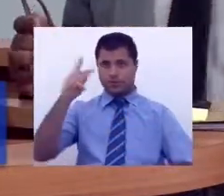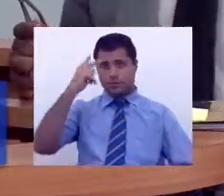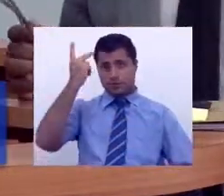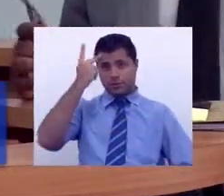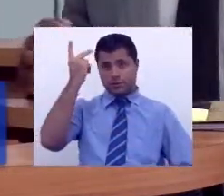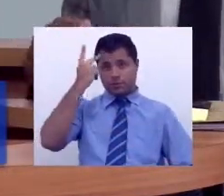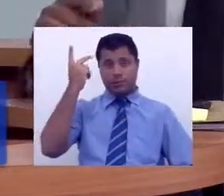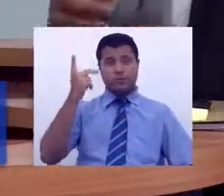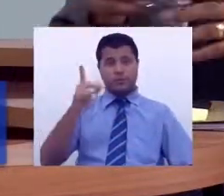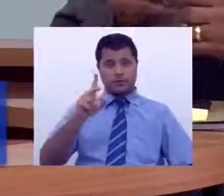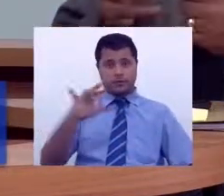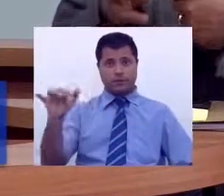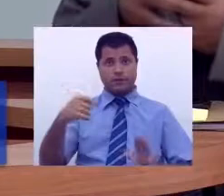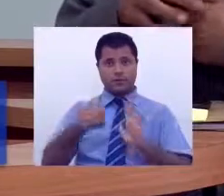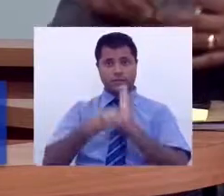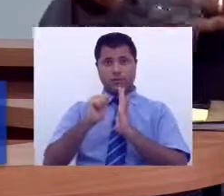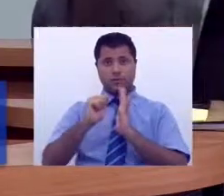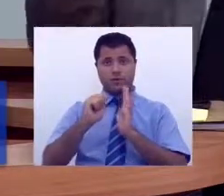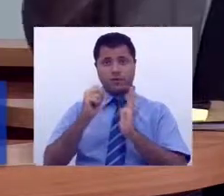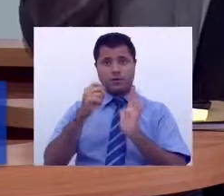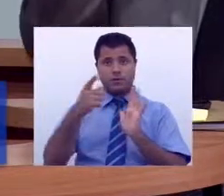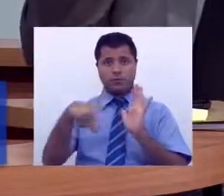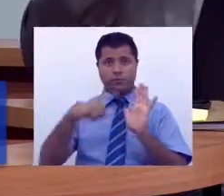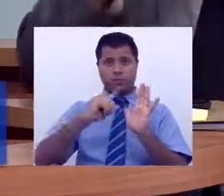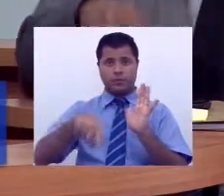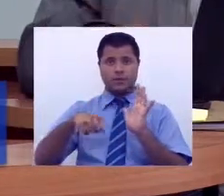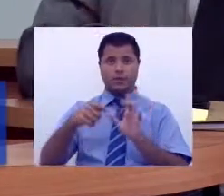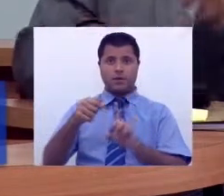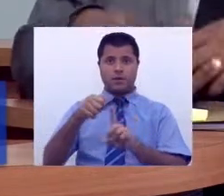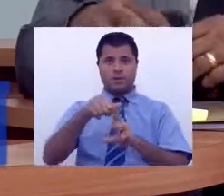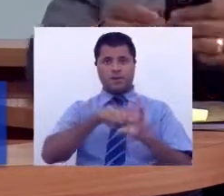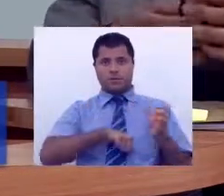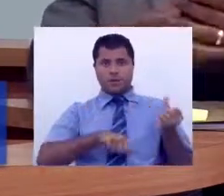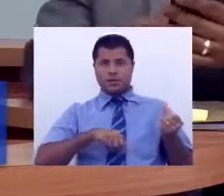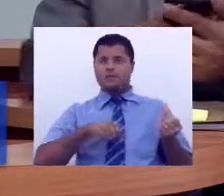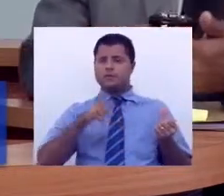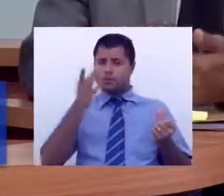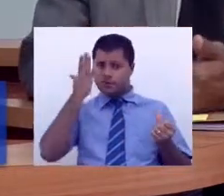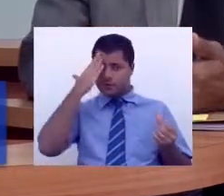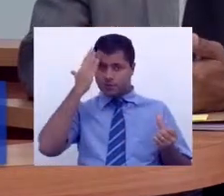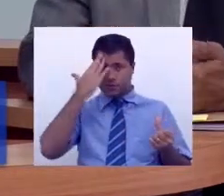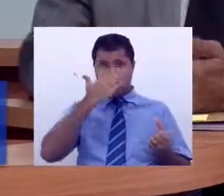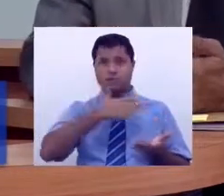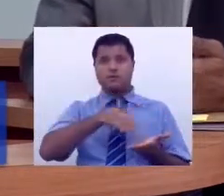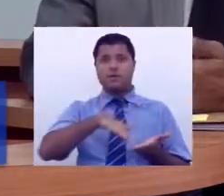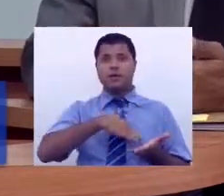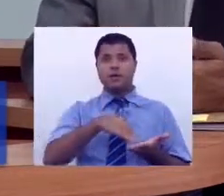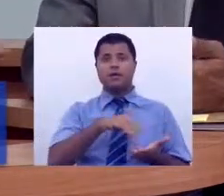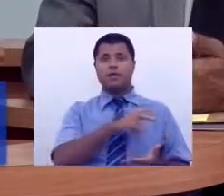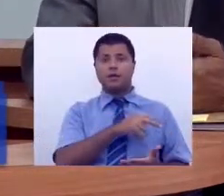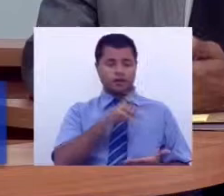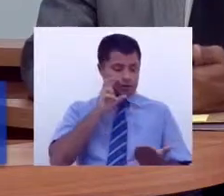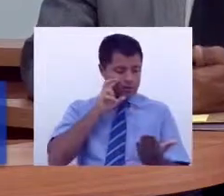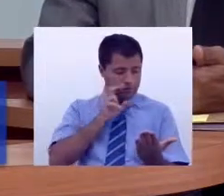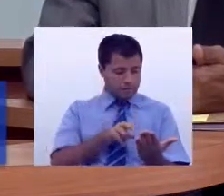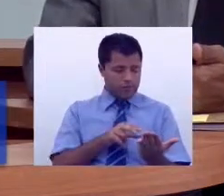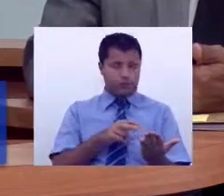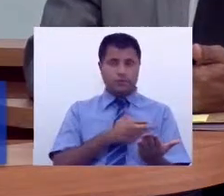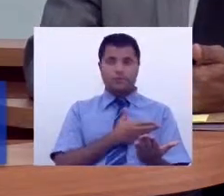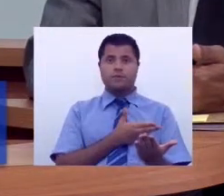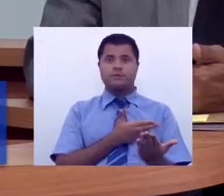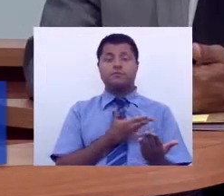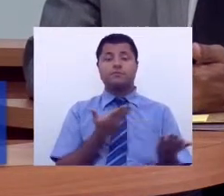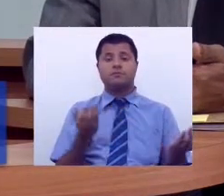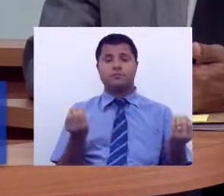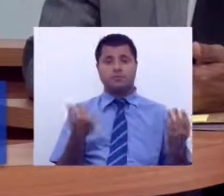o contrato, vereador Novinho Brasil, 6 meses antes. Ele, como secretário, eu acredito que ele